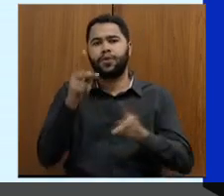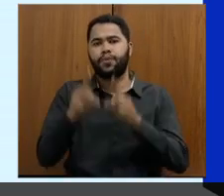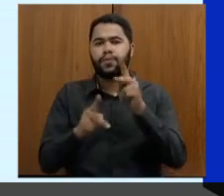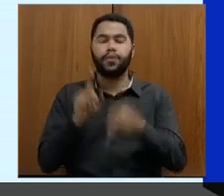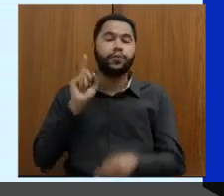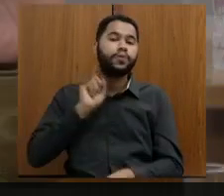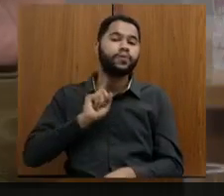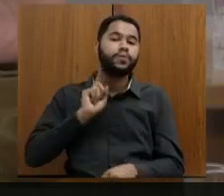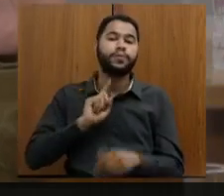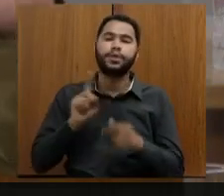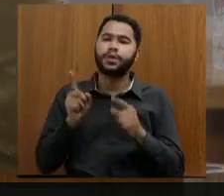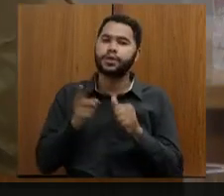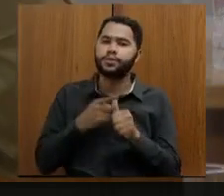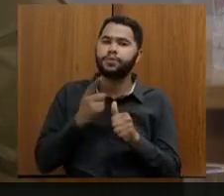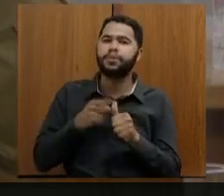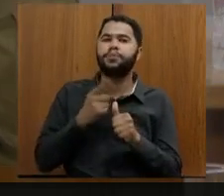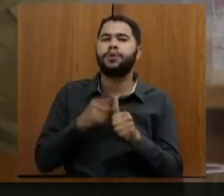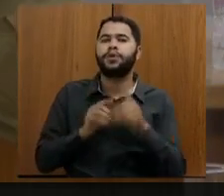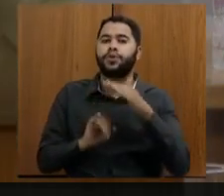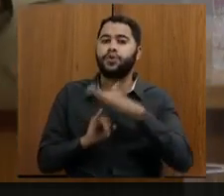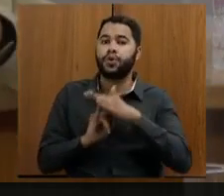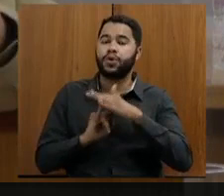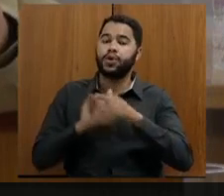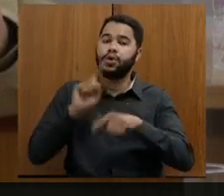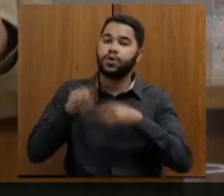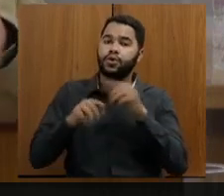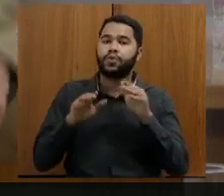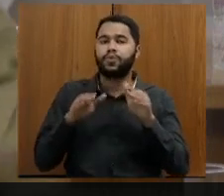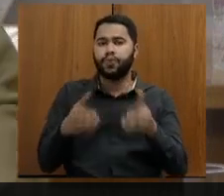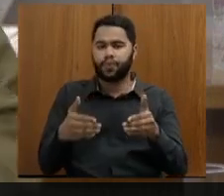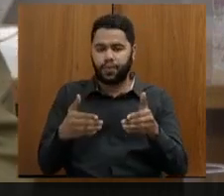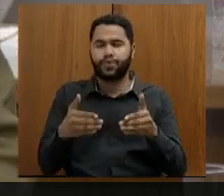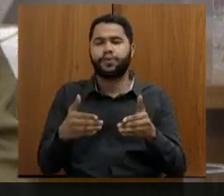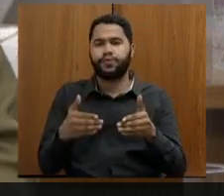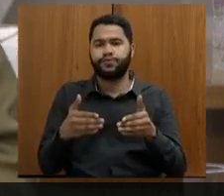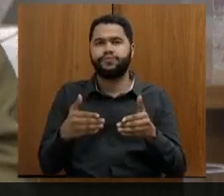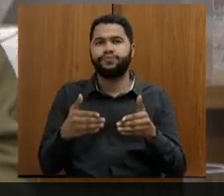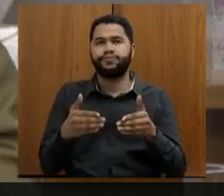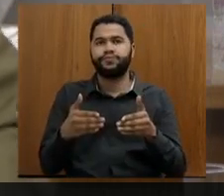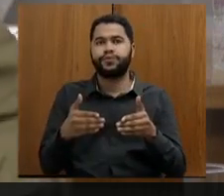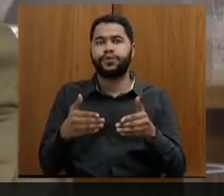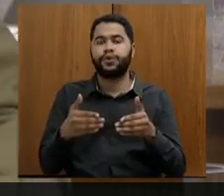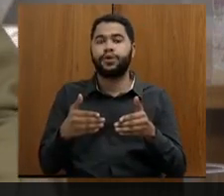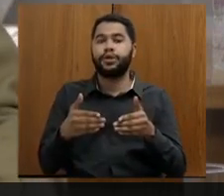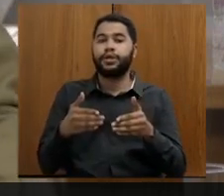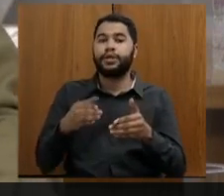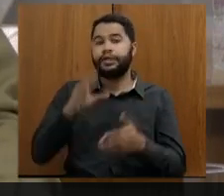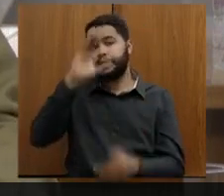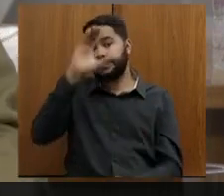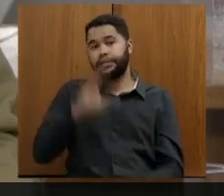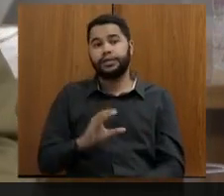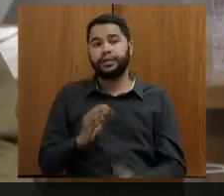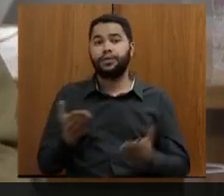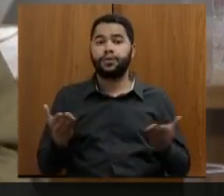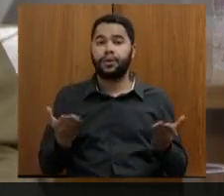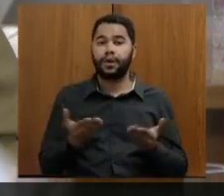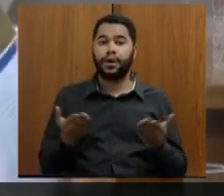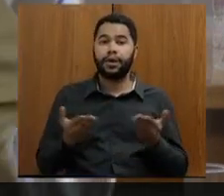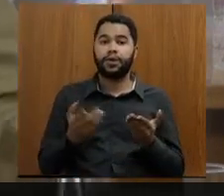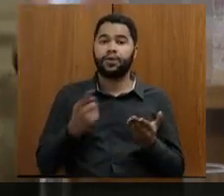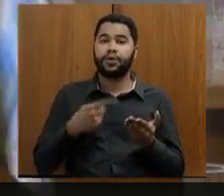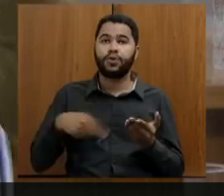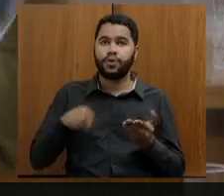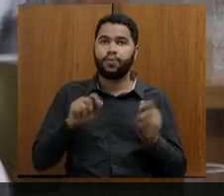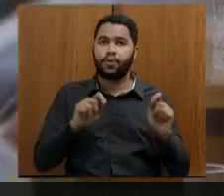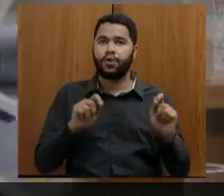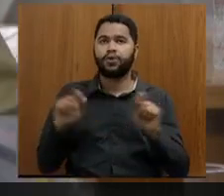Mineiro então o primeiro nós cuidamos da instituição depois nós focamos na no cidadão e agora nós vamos